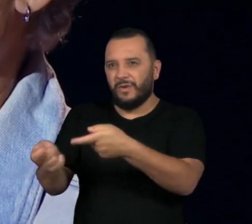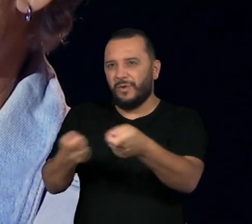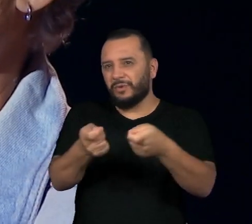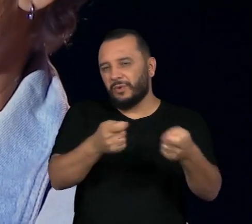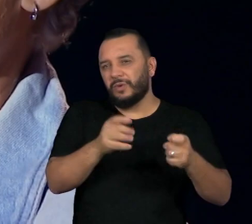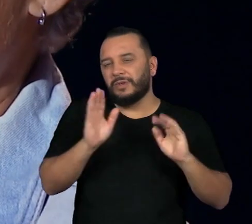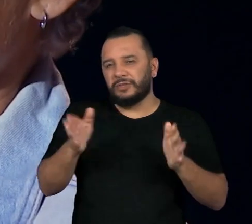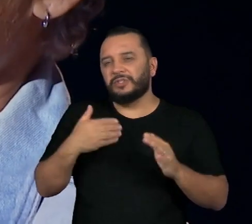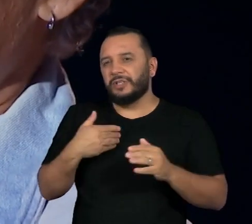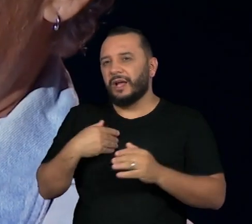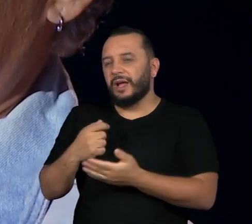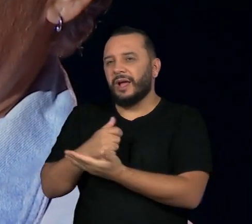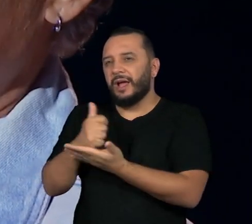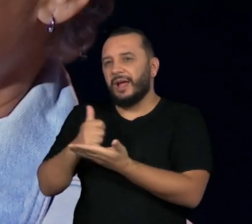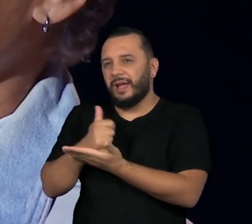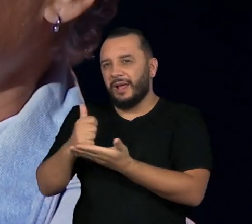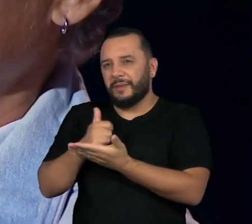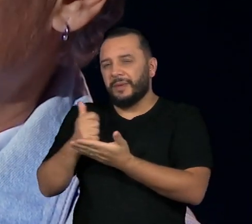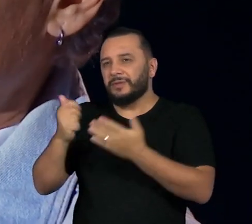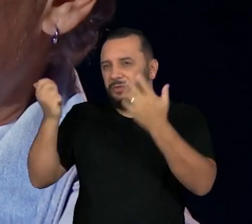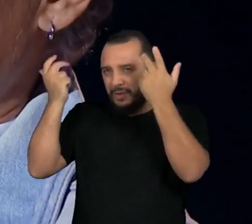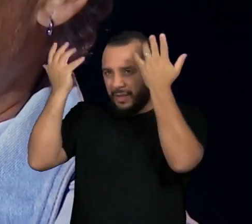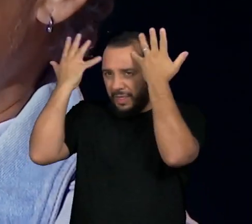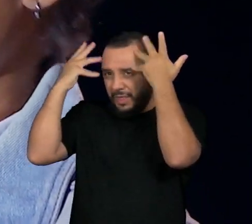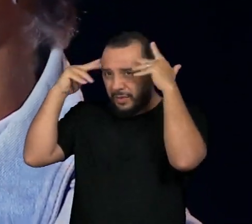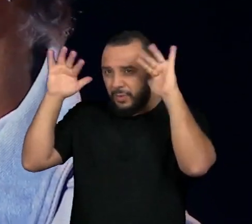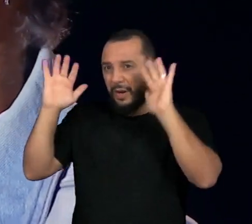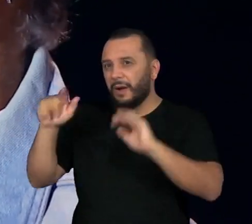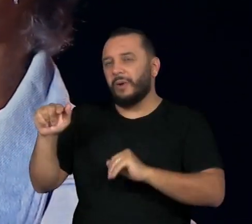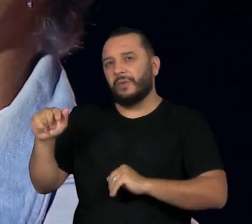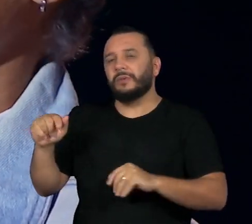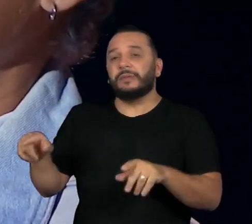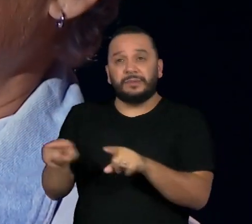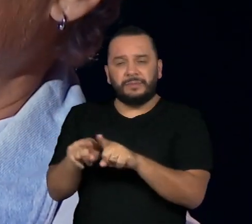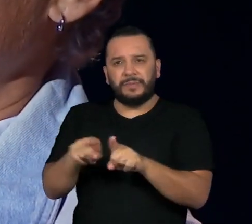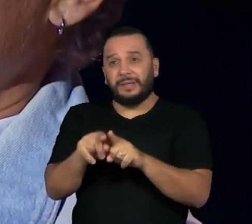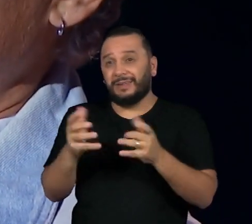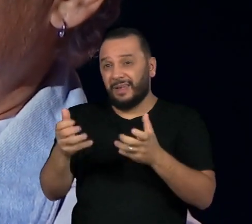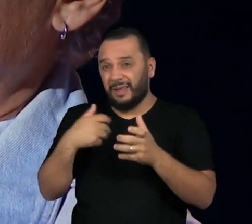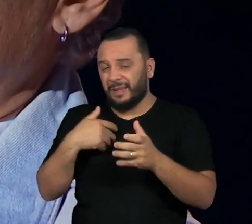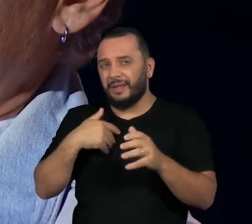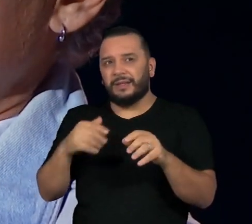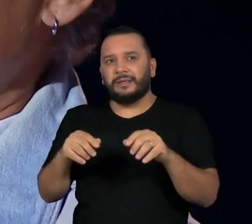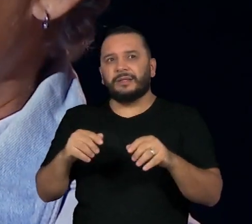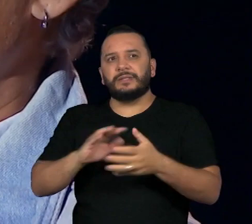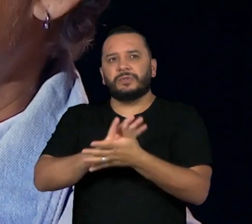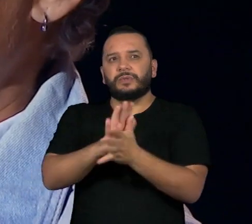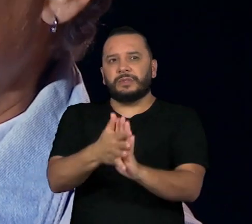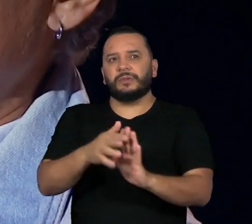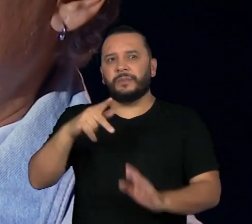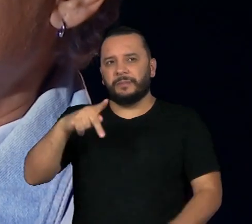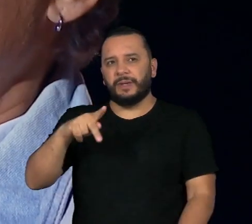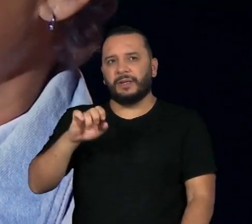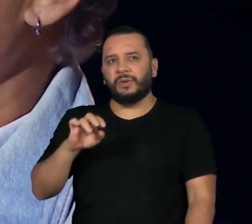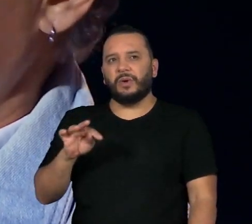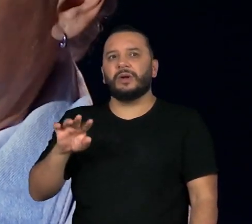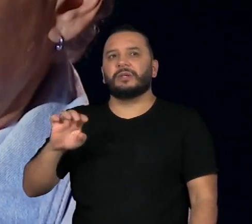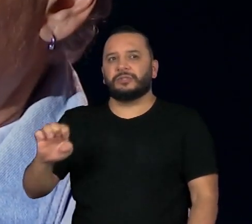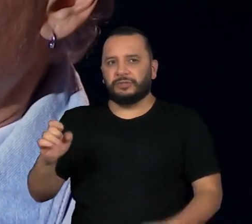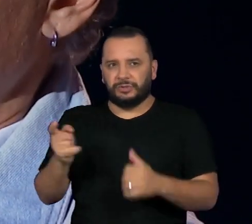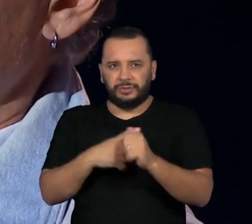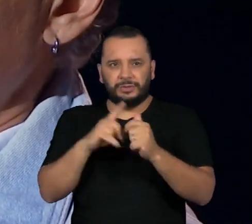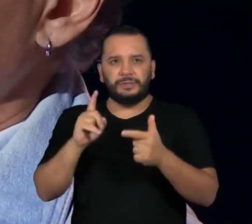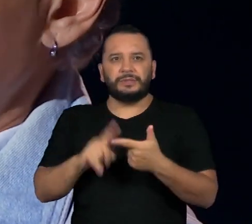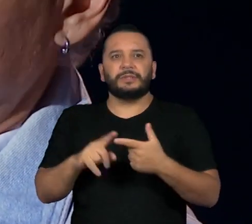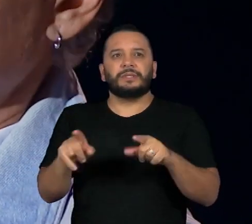os psicodélicos, inclusive destruindo, né, o peyote, destruindo as populações de sapo bufo alvários, que tem